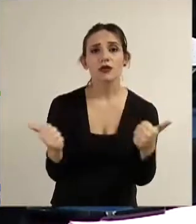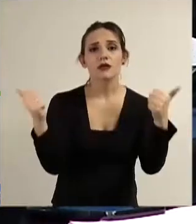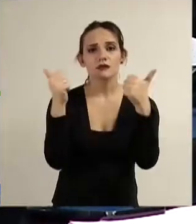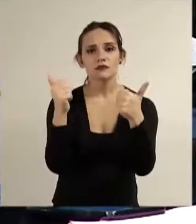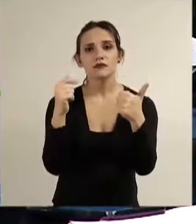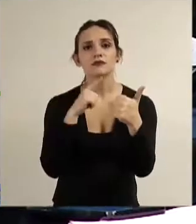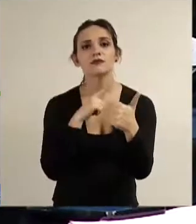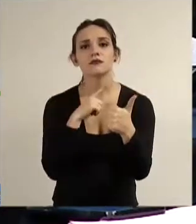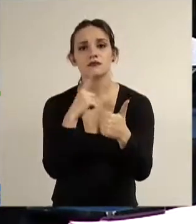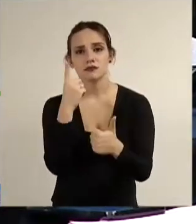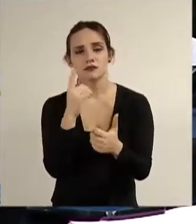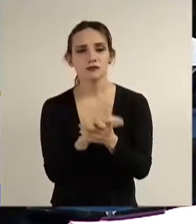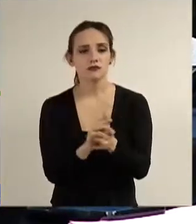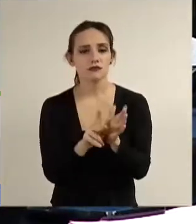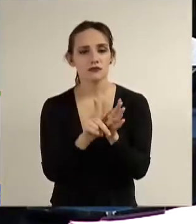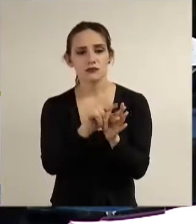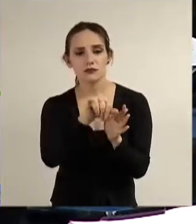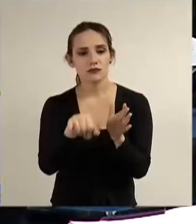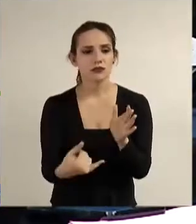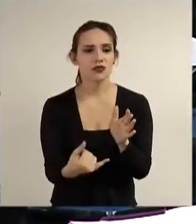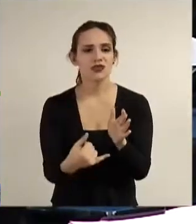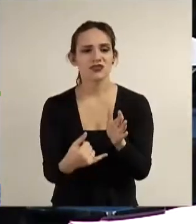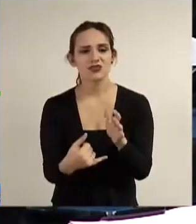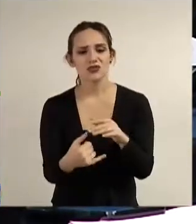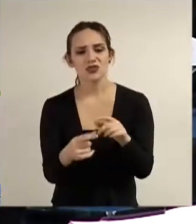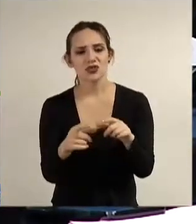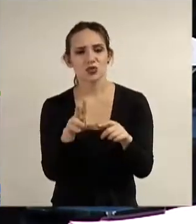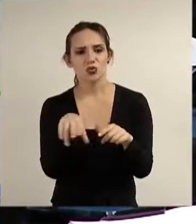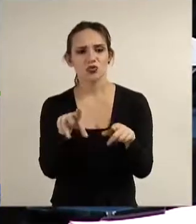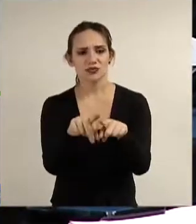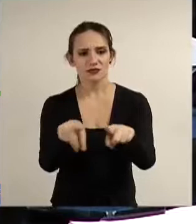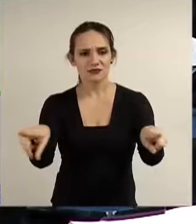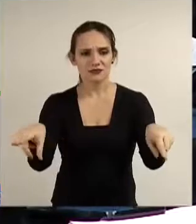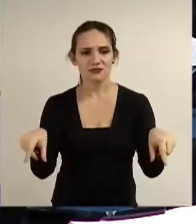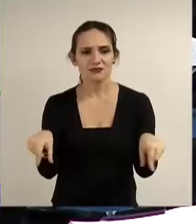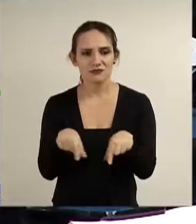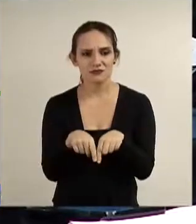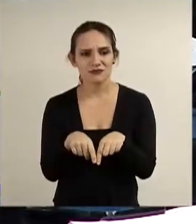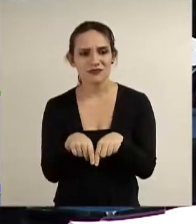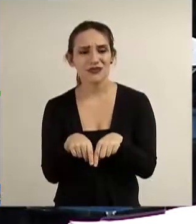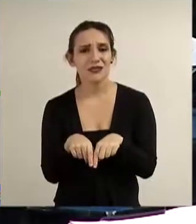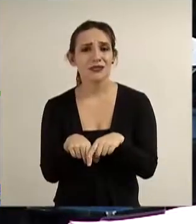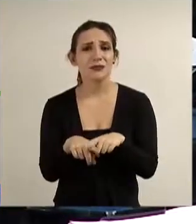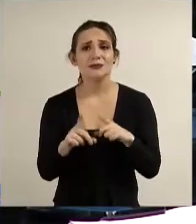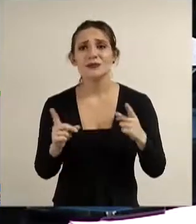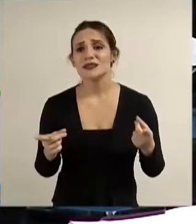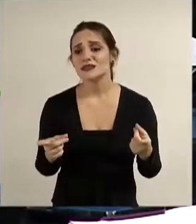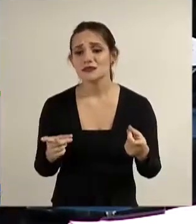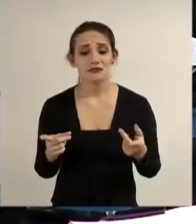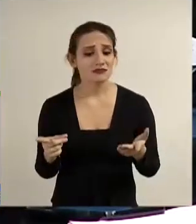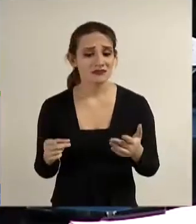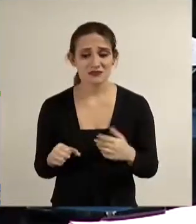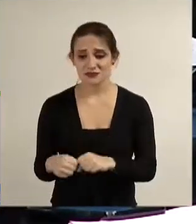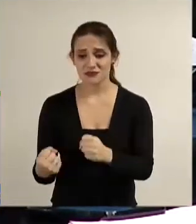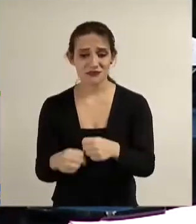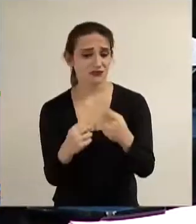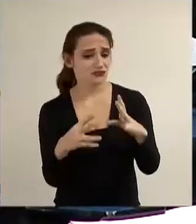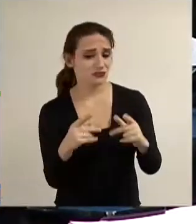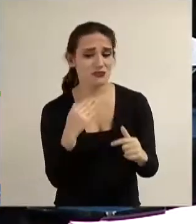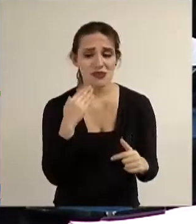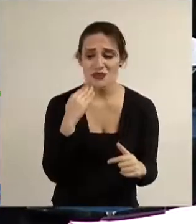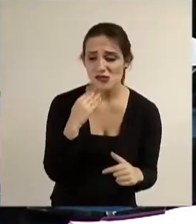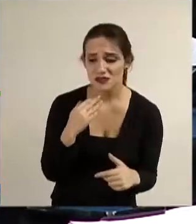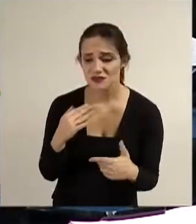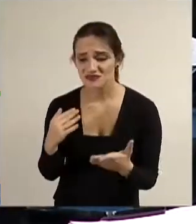Um projeto que utiliza ali, acaba com as suas próprias mãos, seus colaboradores